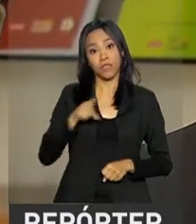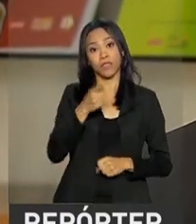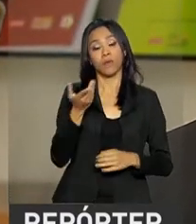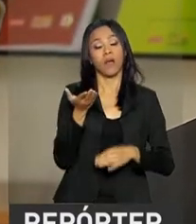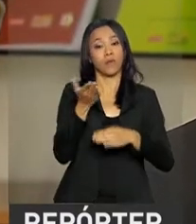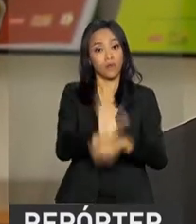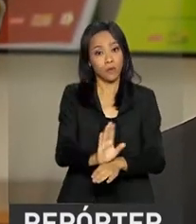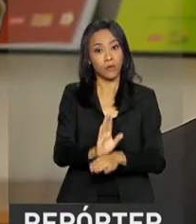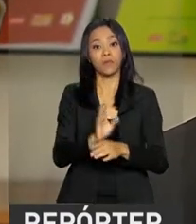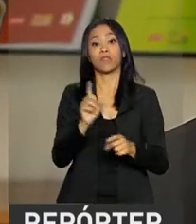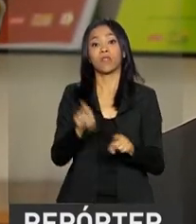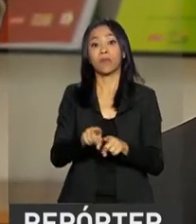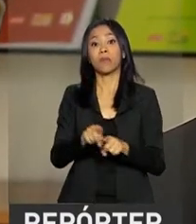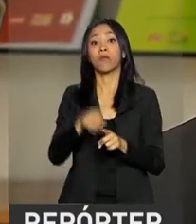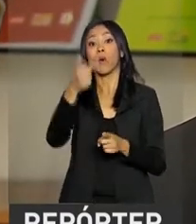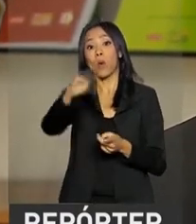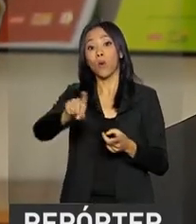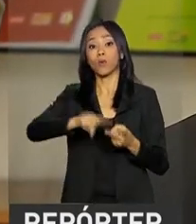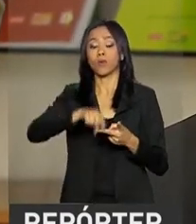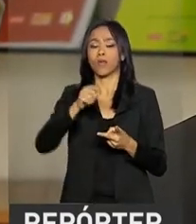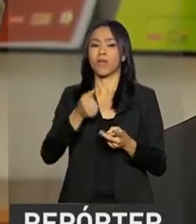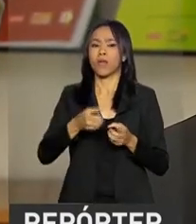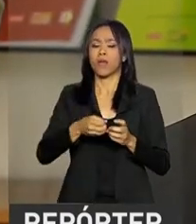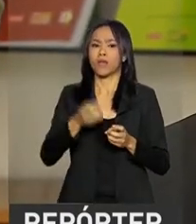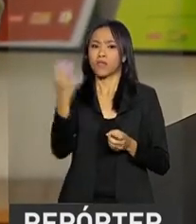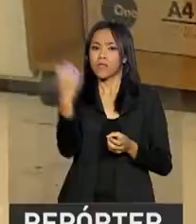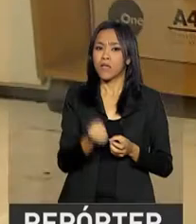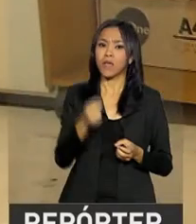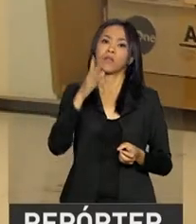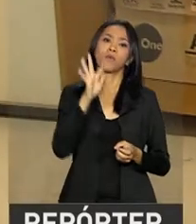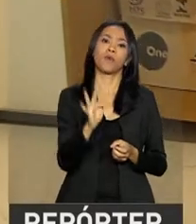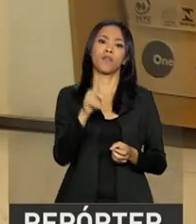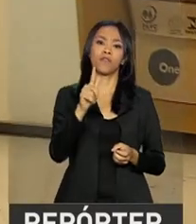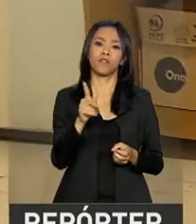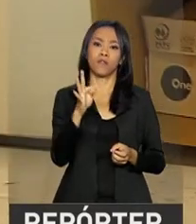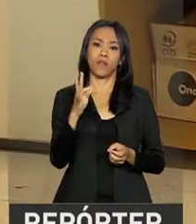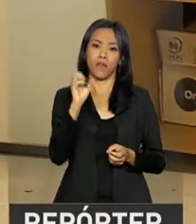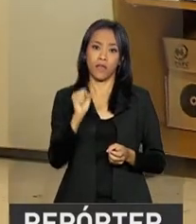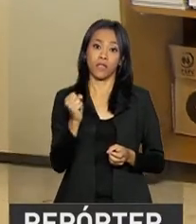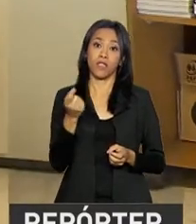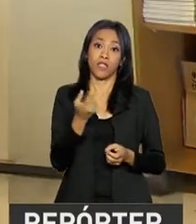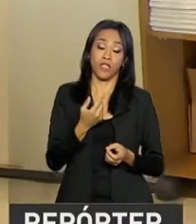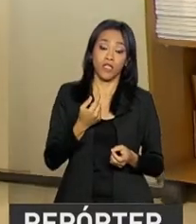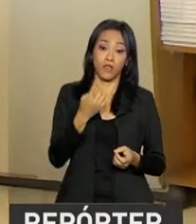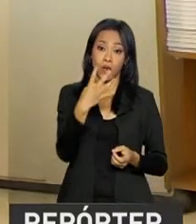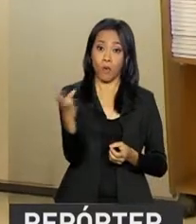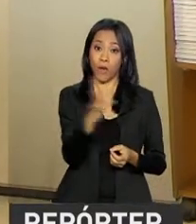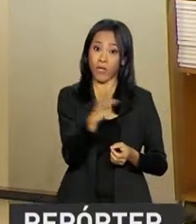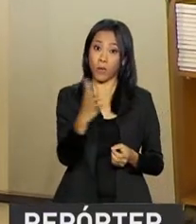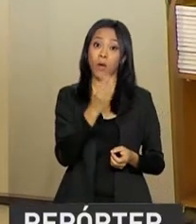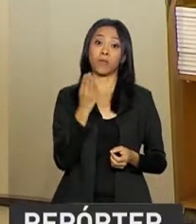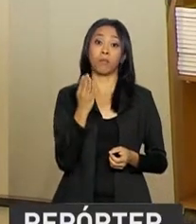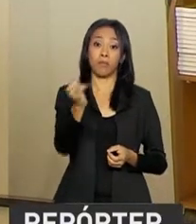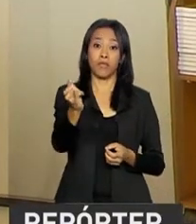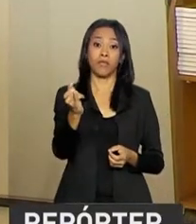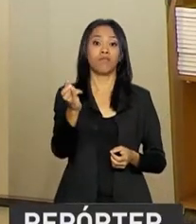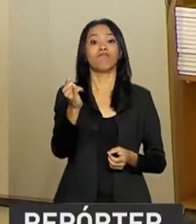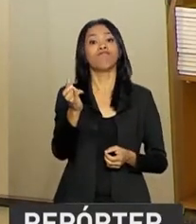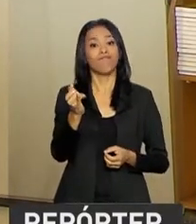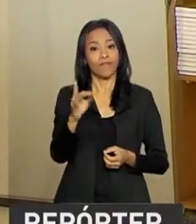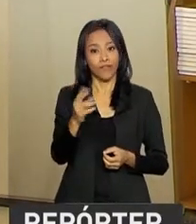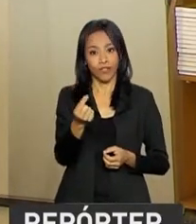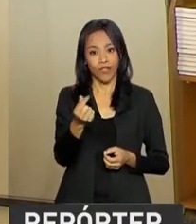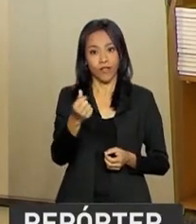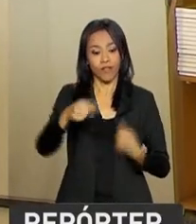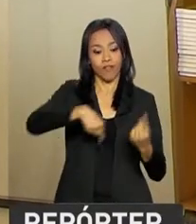liberação do saque nas contas inativas do fgts que injetou 44 bilhões de reais na economia